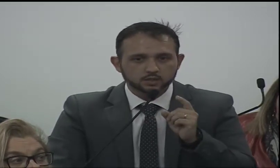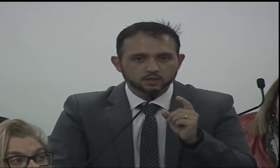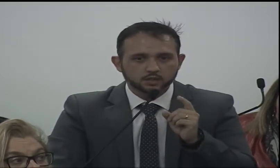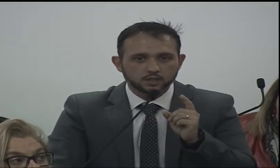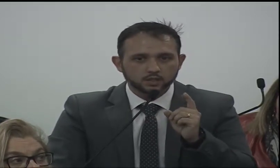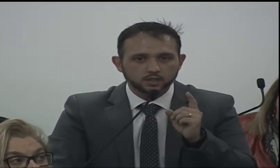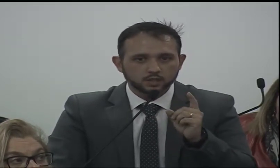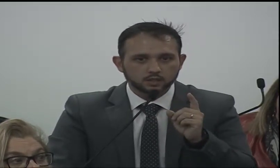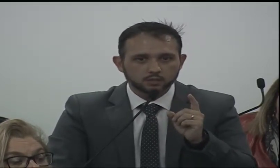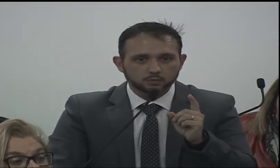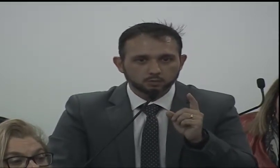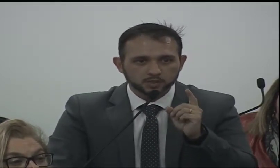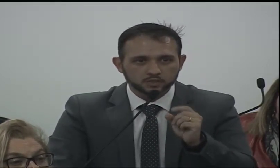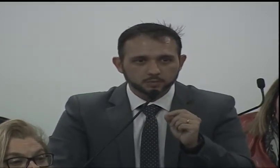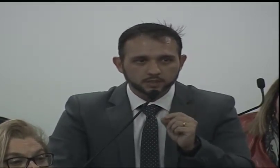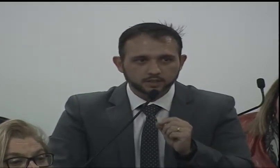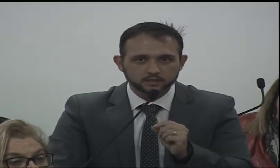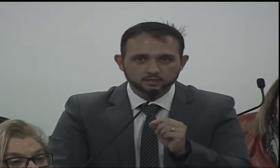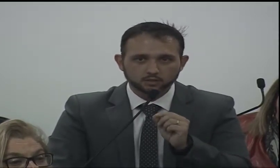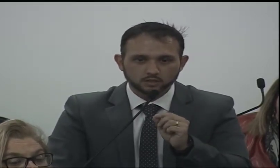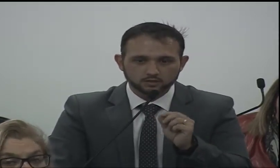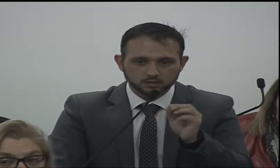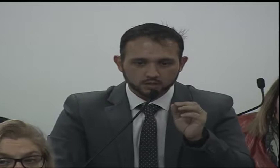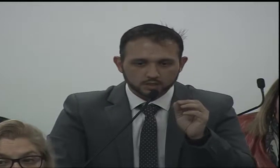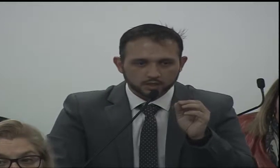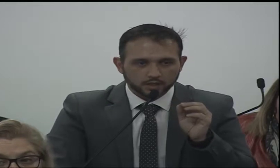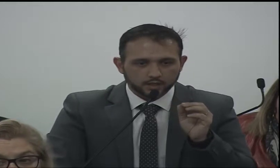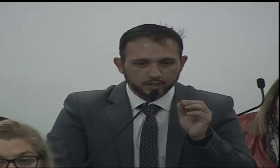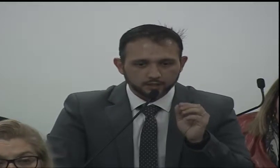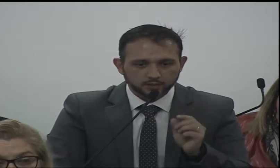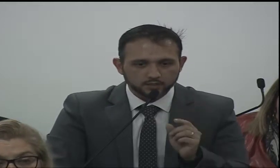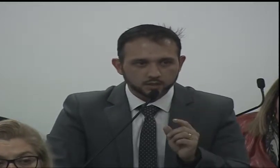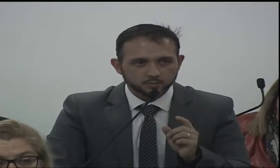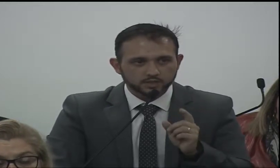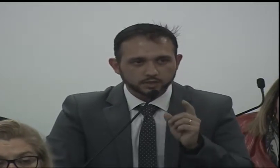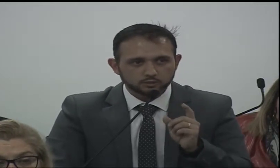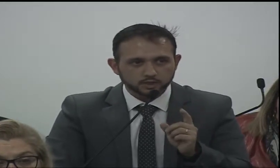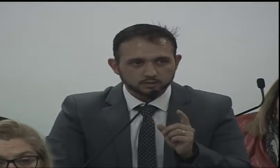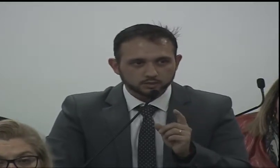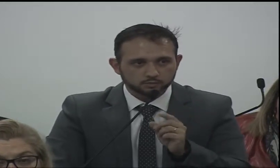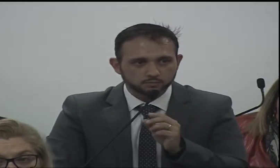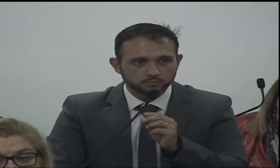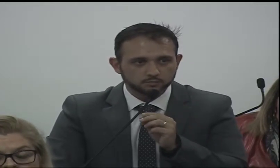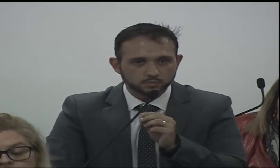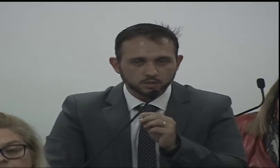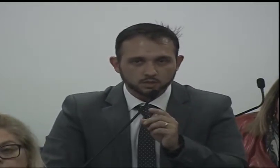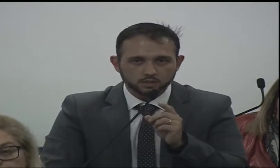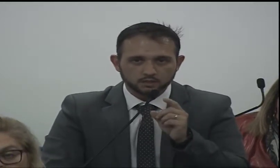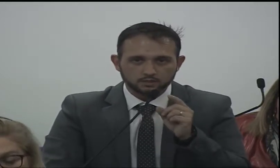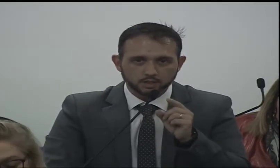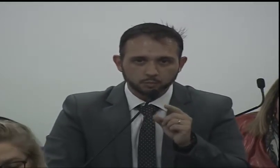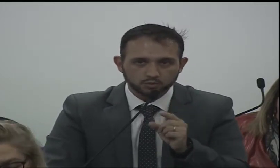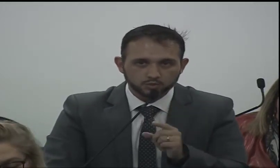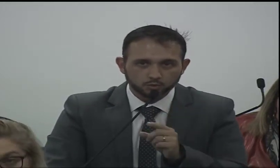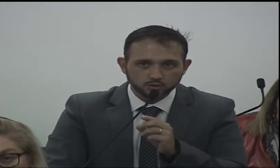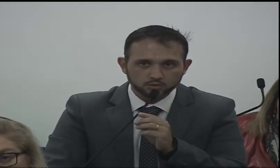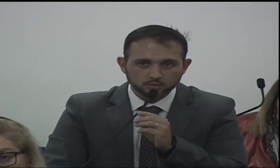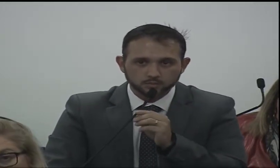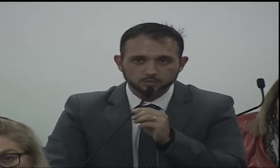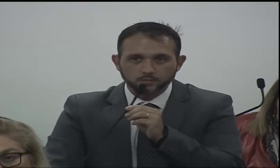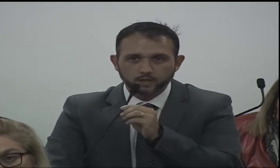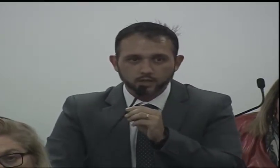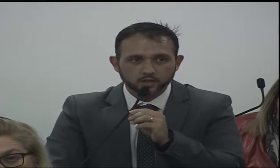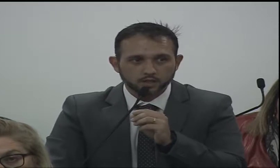e uma das bandeiras que nós levantamos a educação tempo ocioso